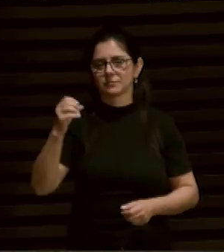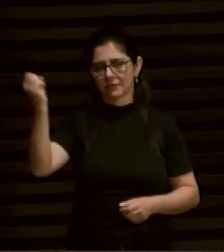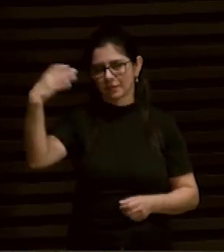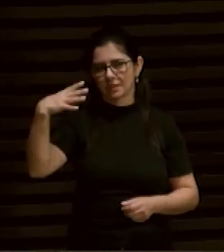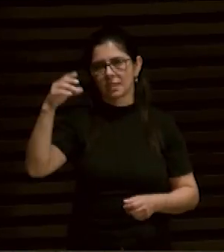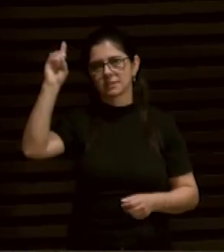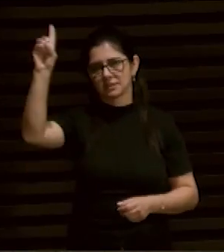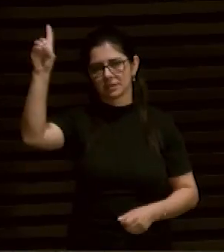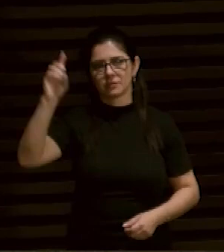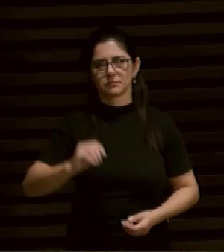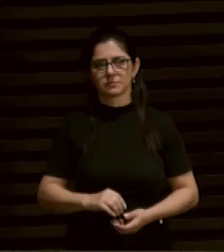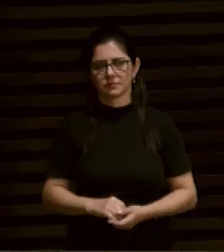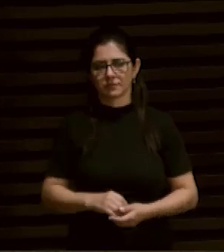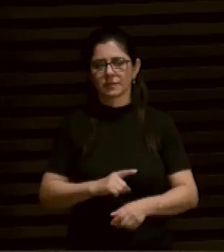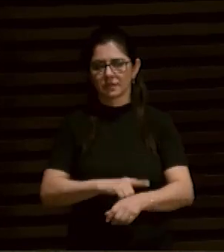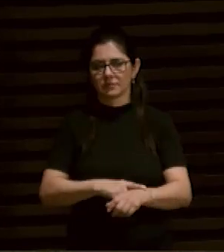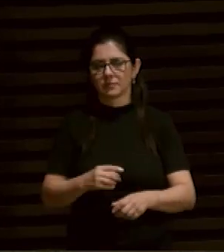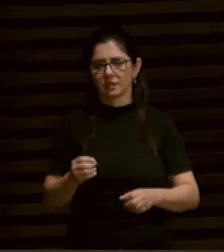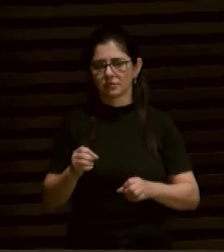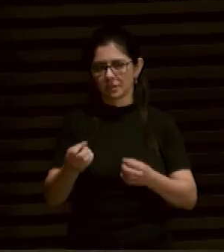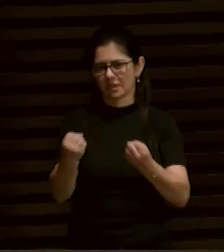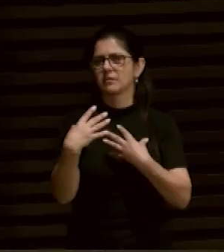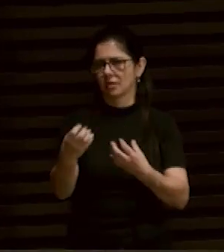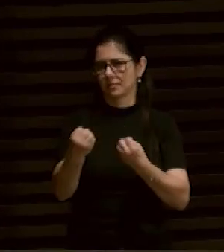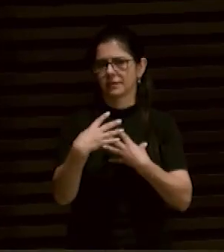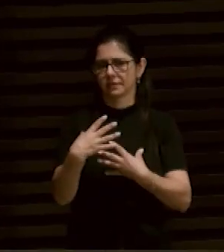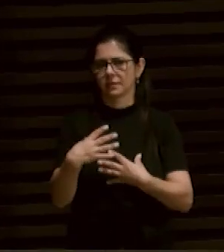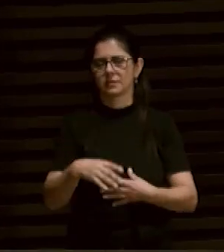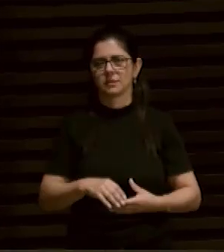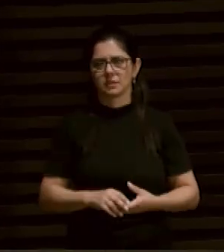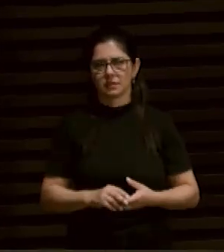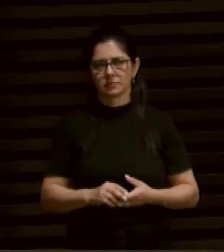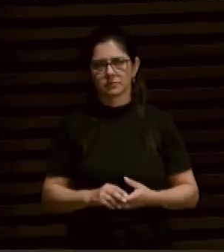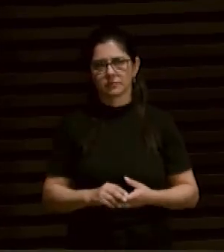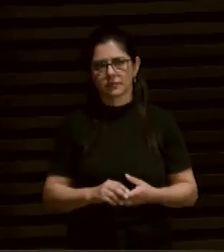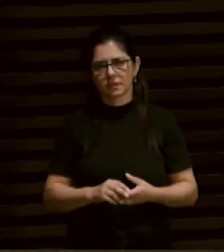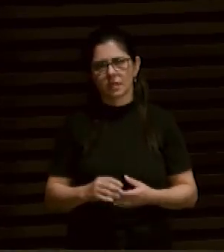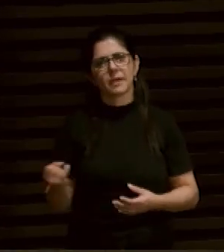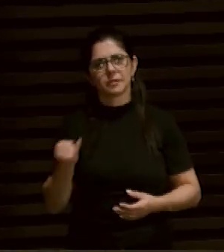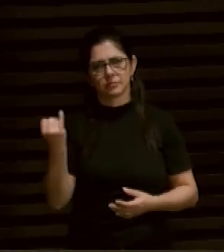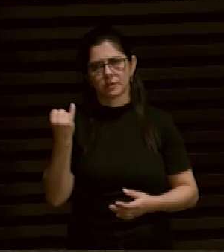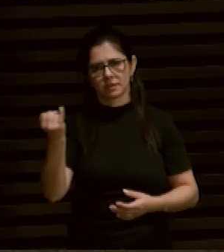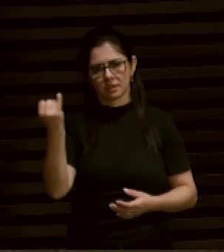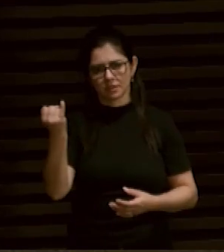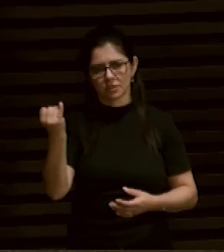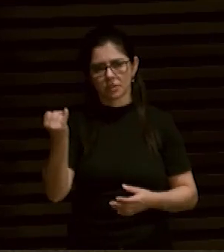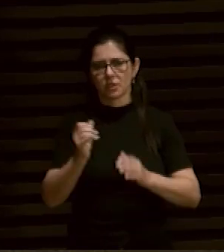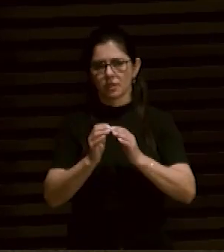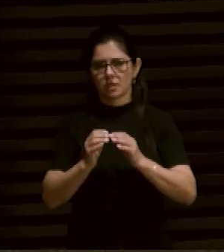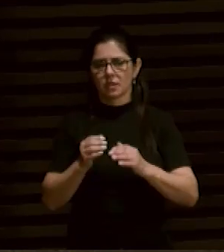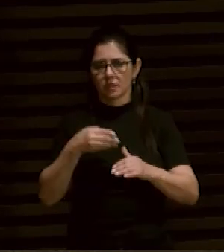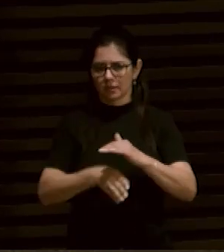disciplina. E, meus irmãos, aprendemos também que é importante nós congregarmos numa igreja local. Deus